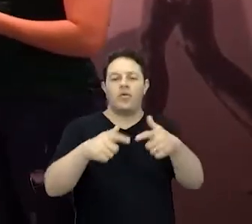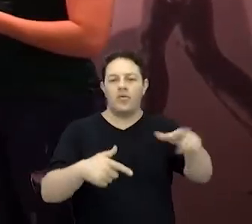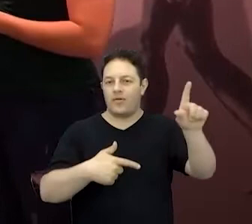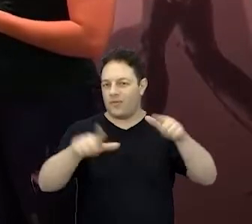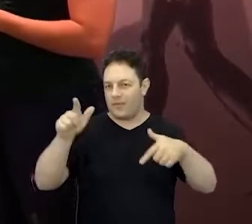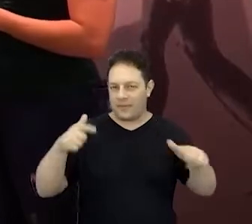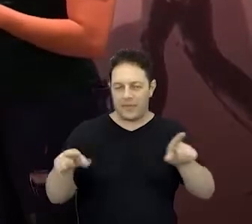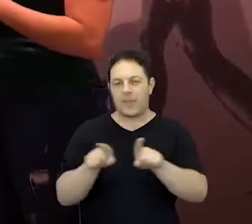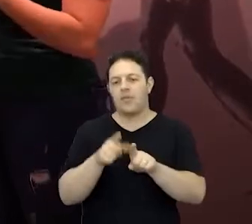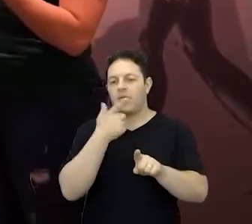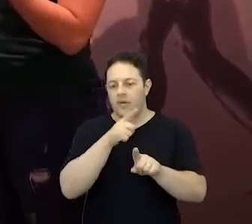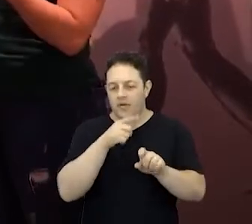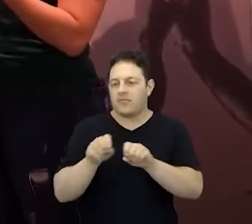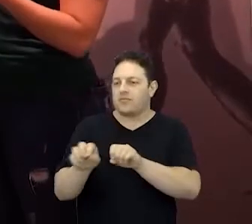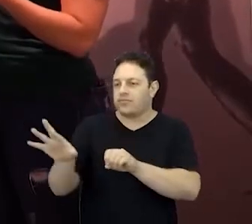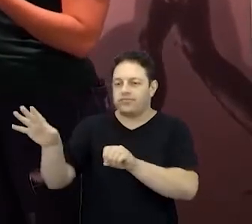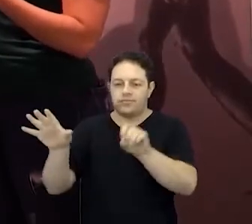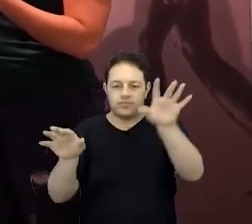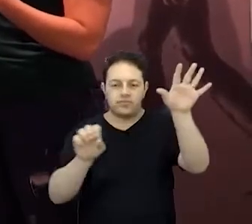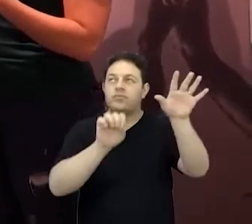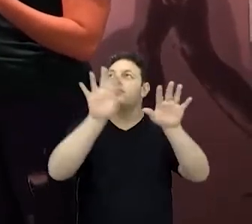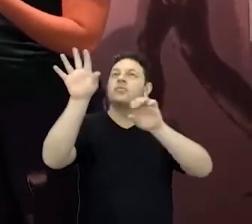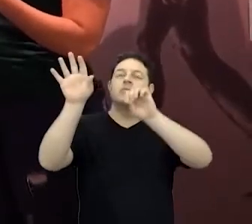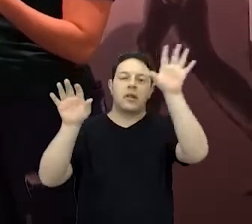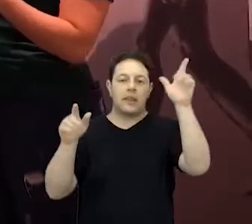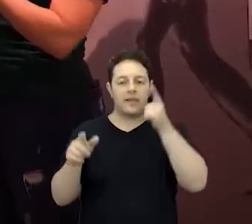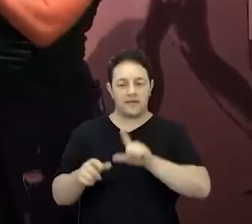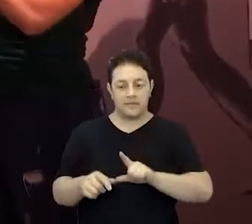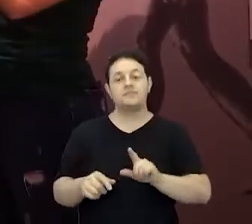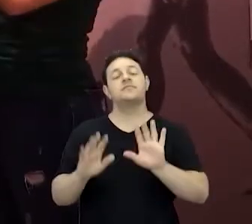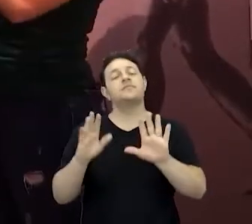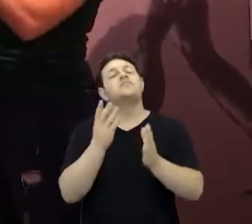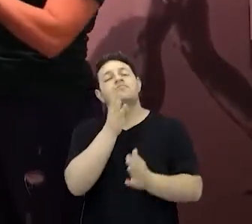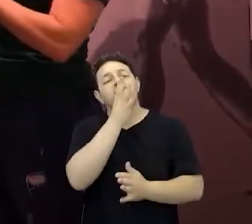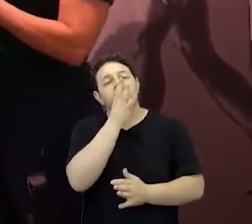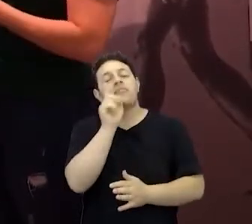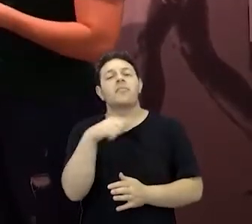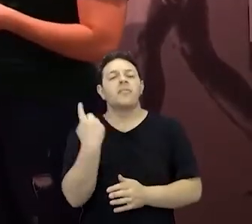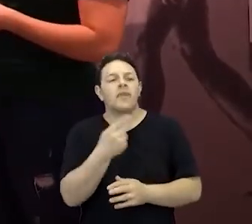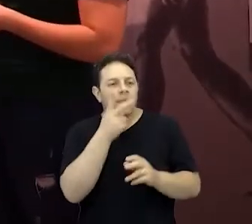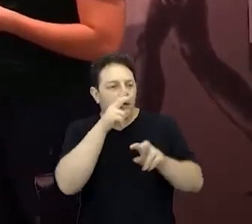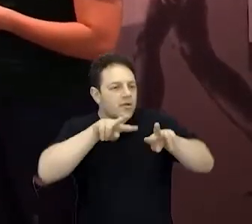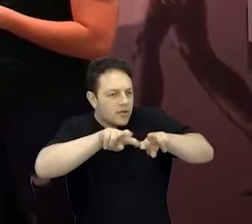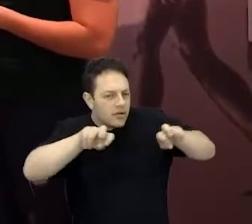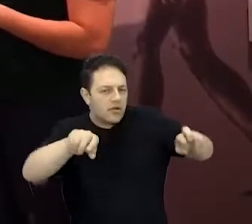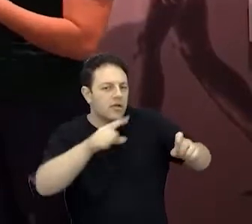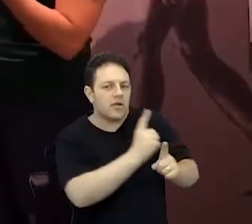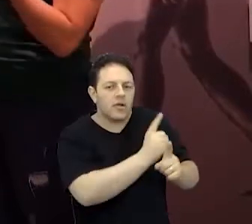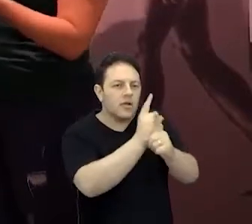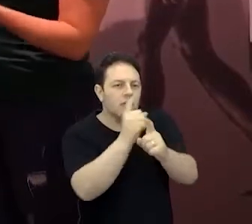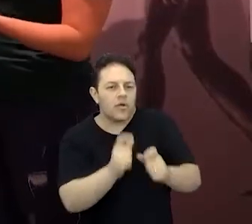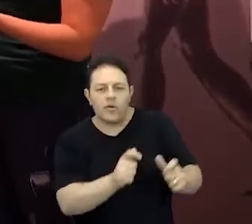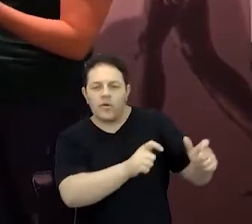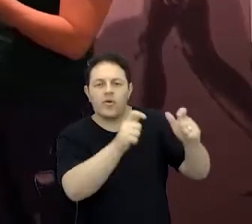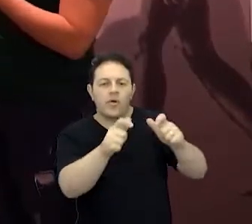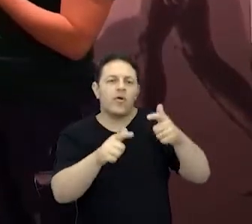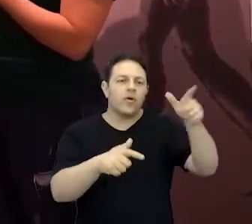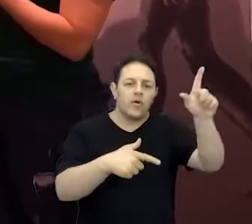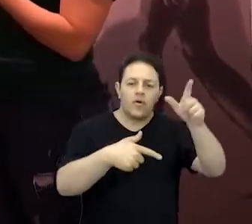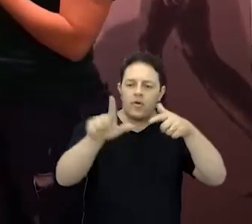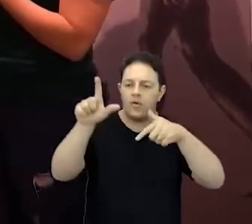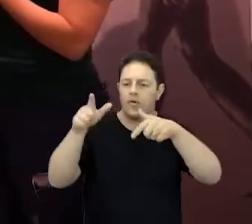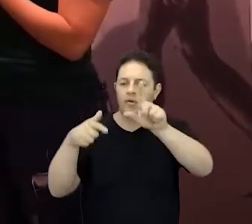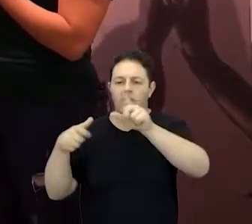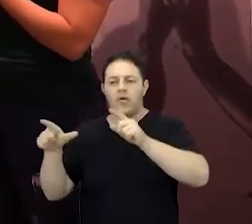outras também foram foram saindo e é muito bacana que a gente começou a explorar outros pontos né outros continentes